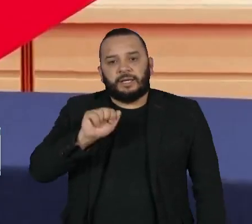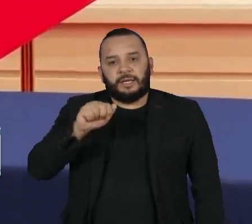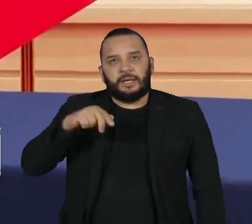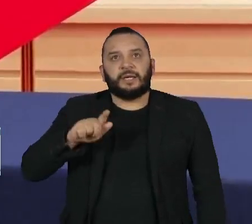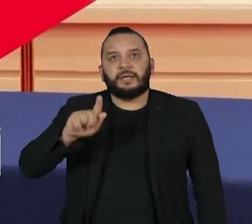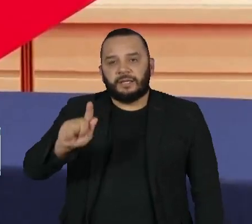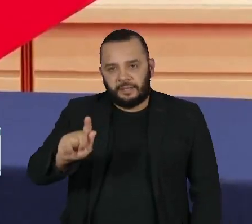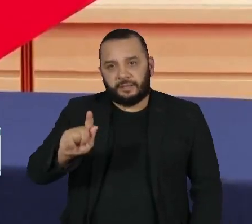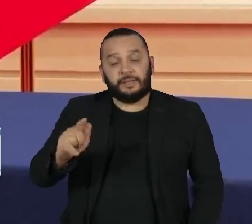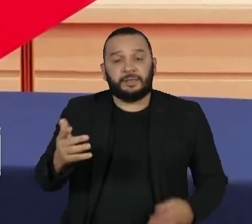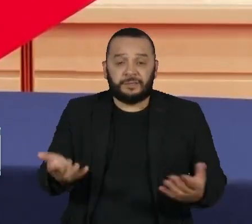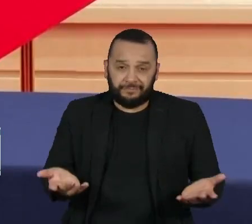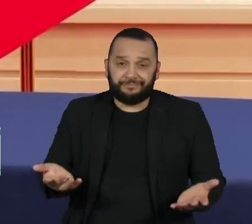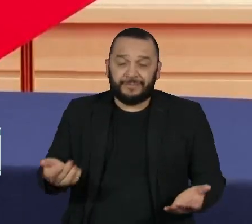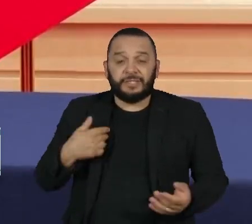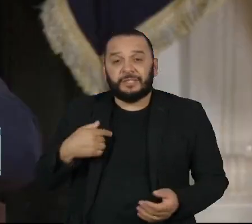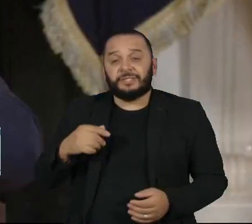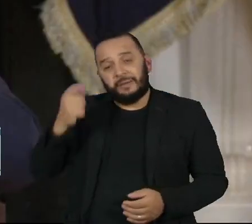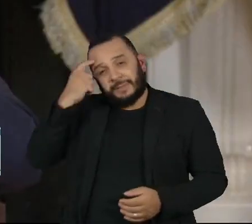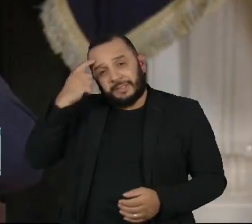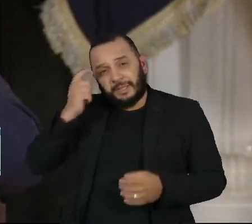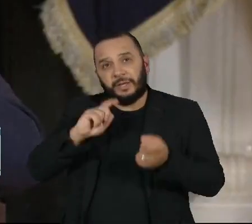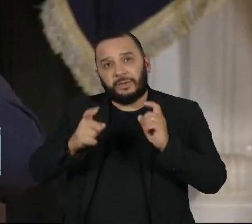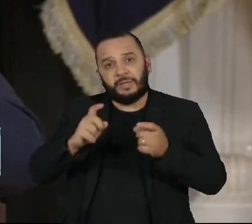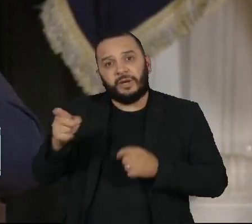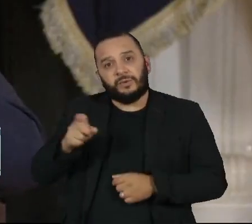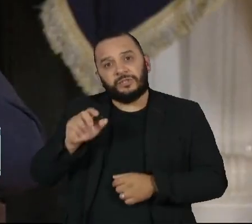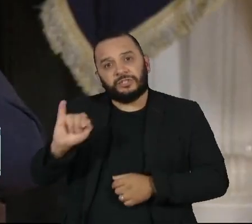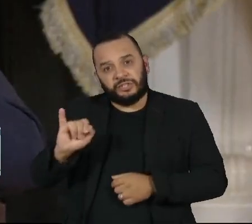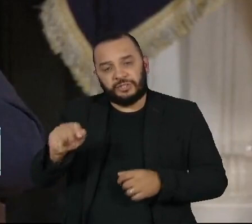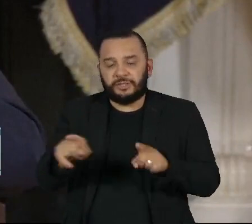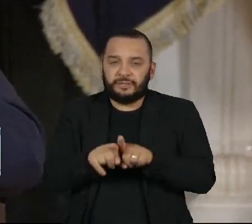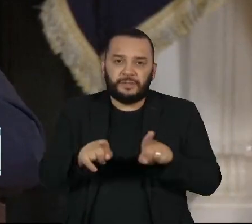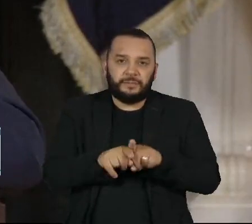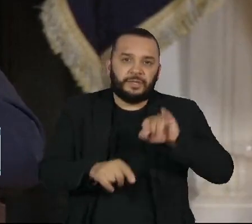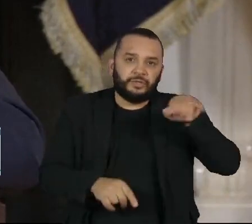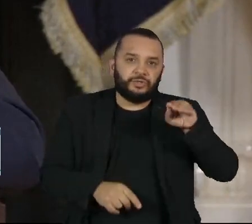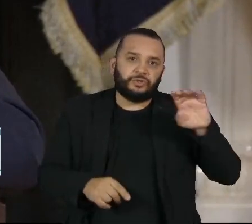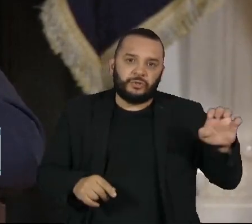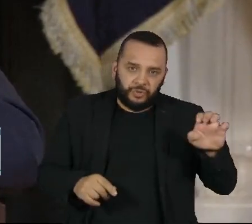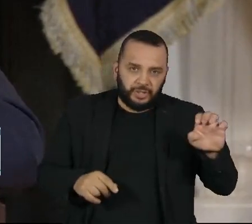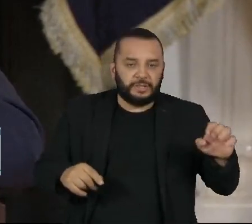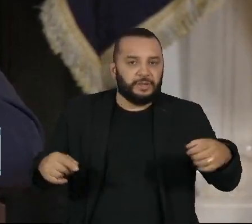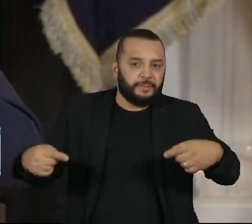a guardada reunião entre xinguim e o presidente dos Estados Unidos